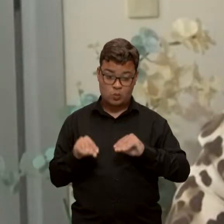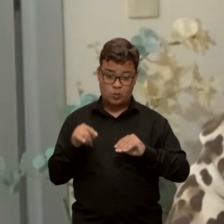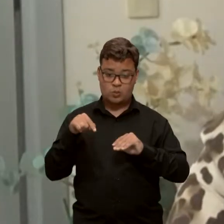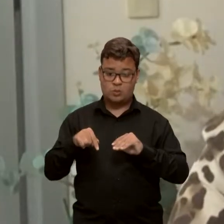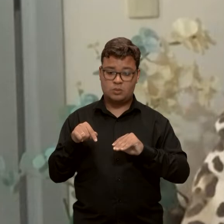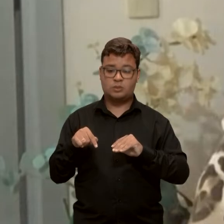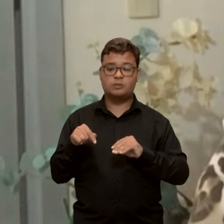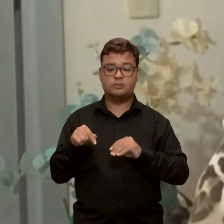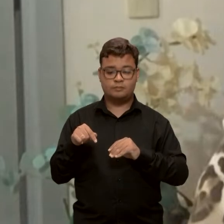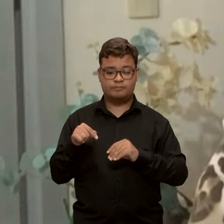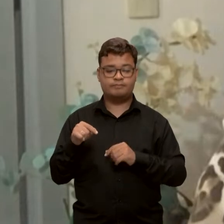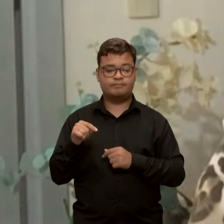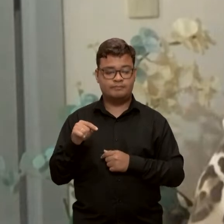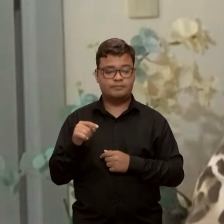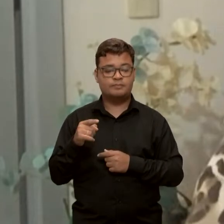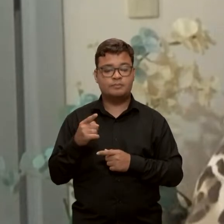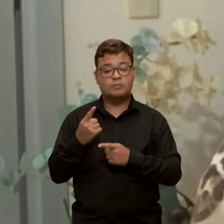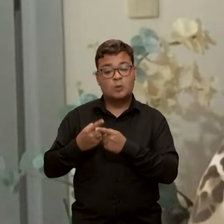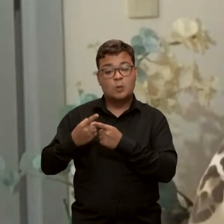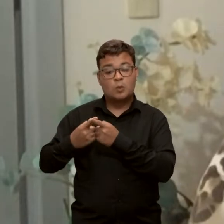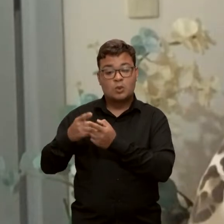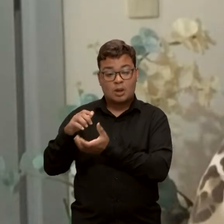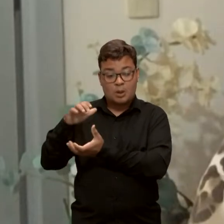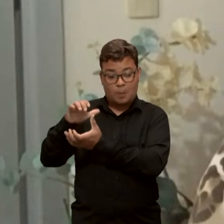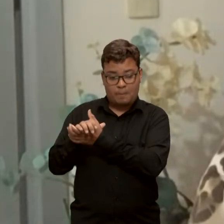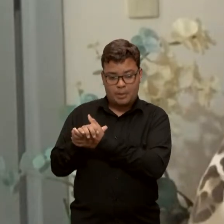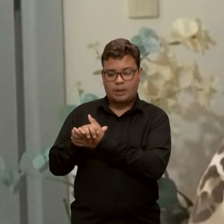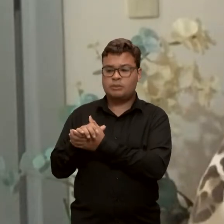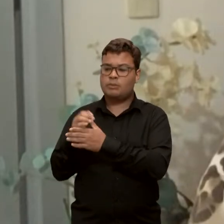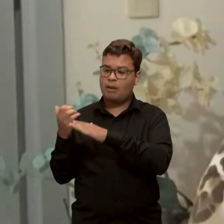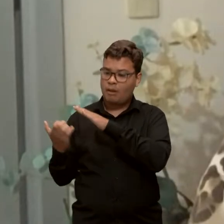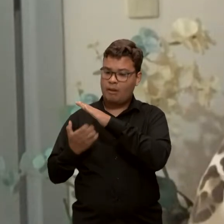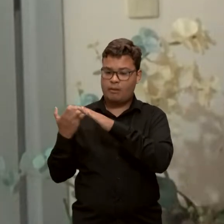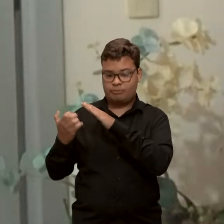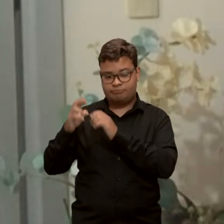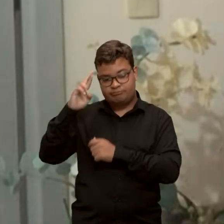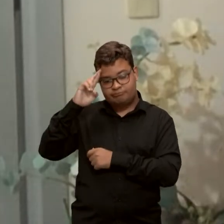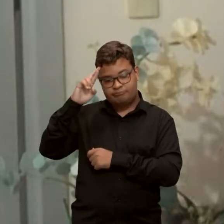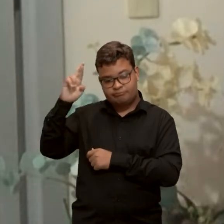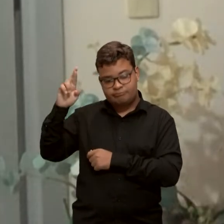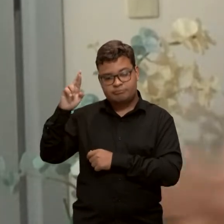cá, porque meu marido era empresário e tinha várias